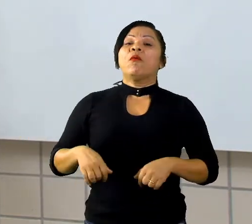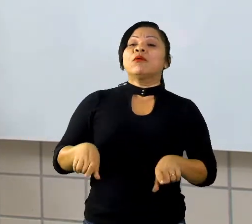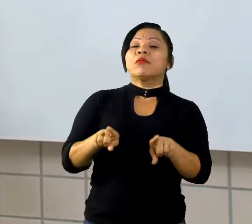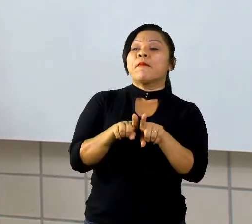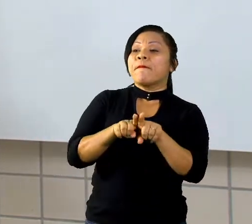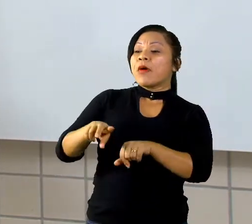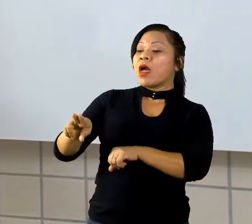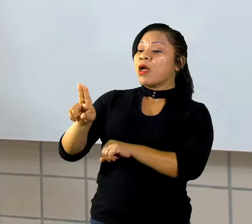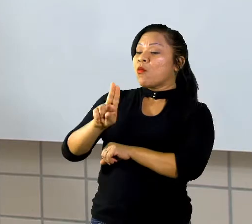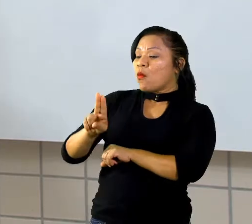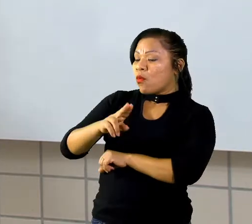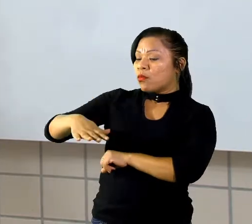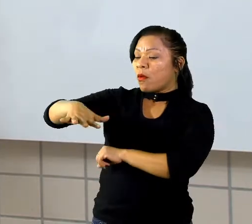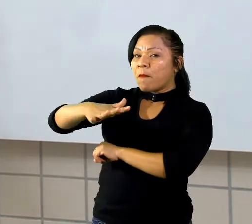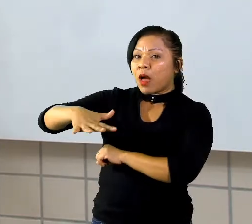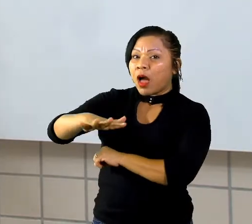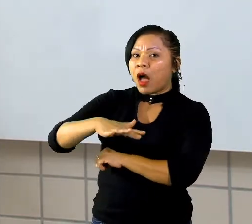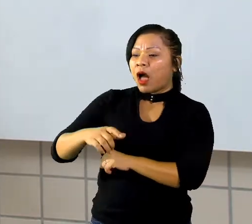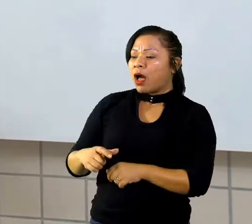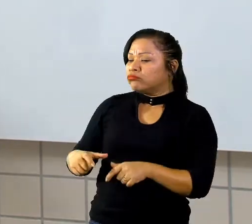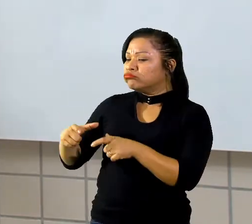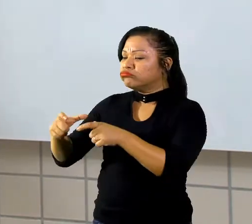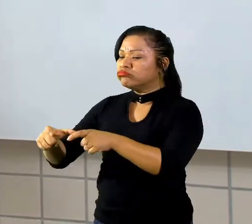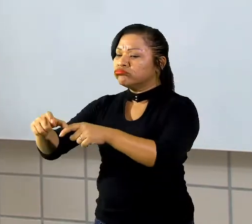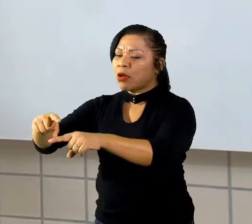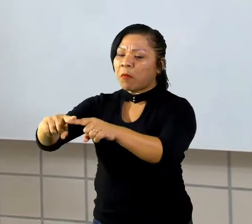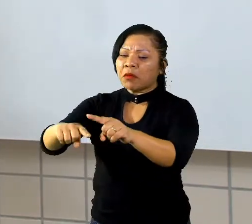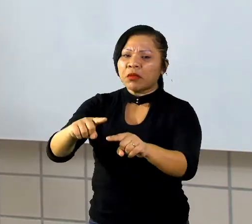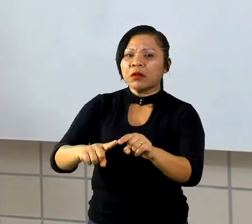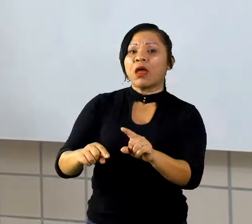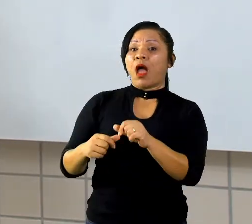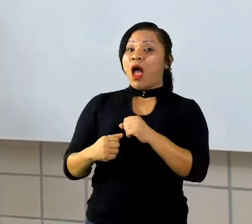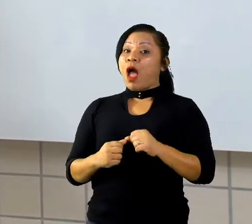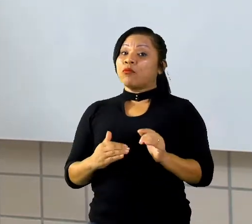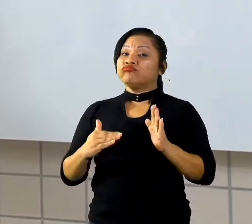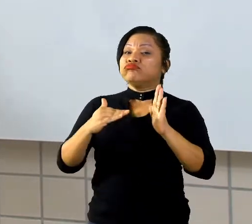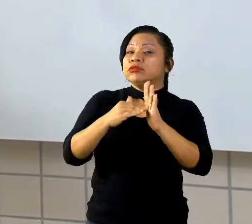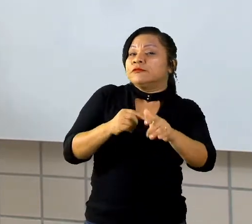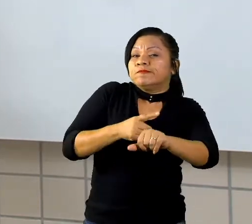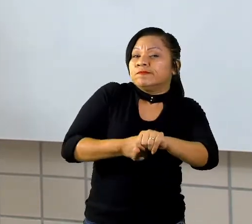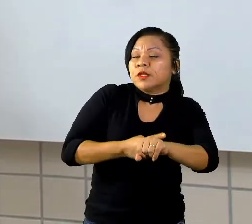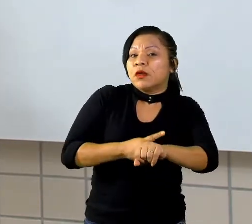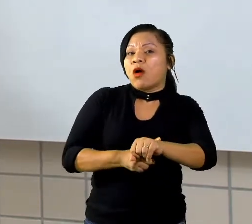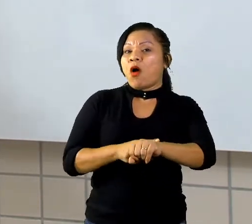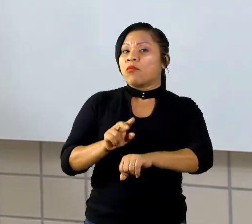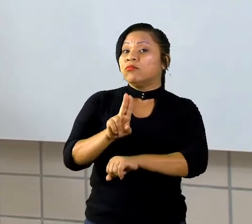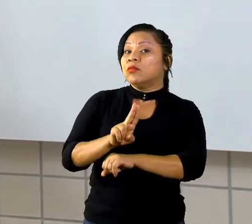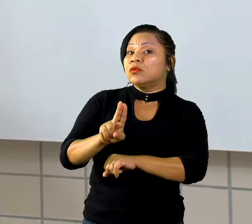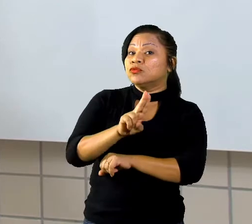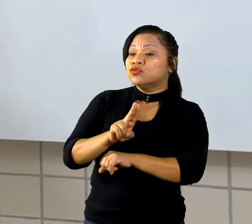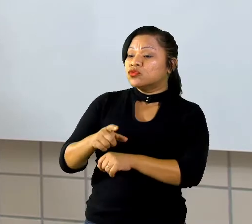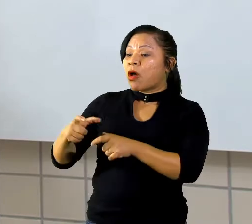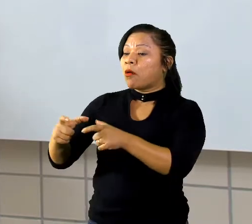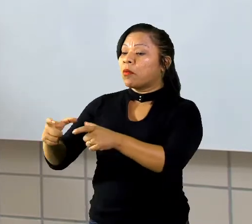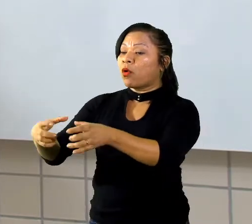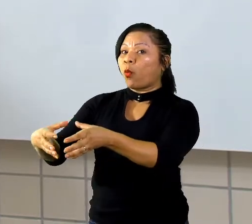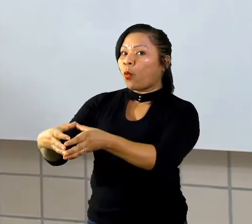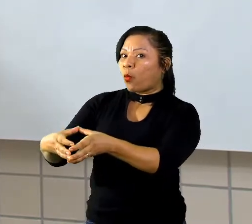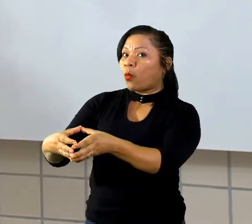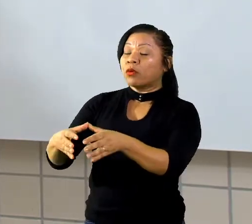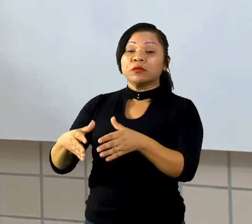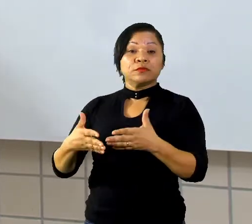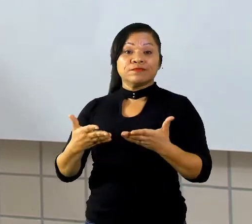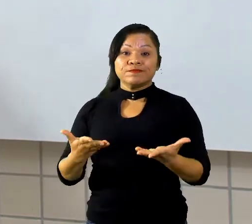espaço onde você pode colocar as suas coisas, até que horas você pode utilizar algum espaço comum do grupo. Bem,